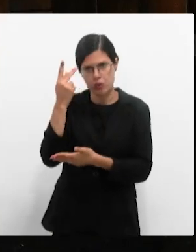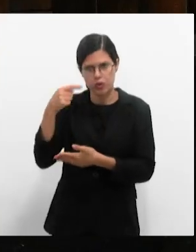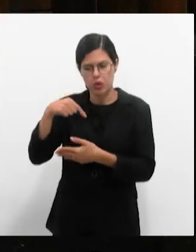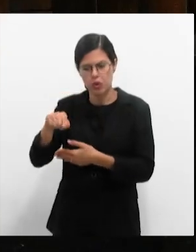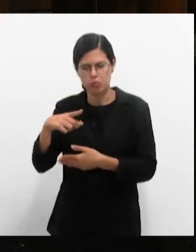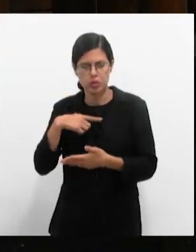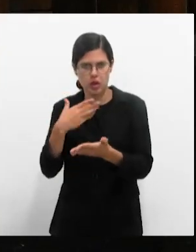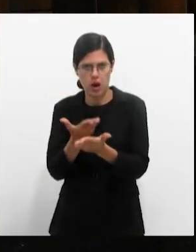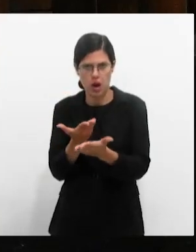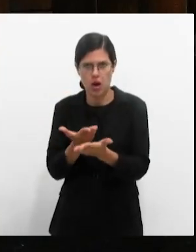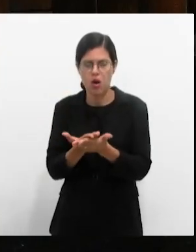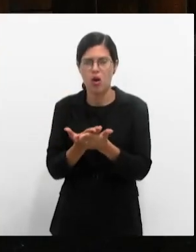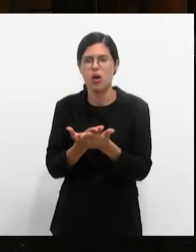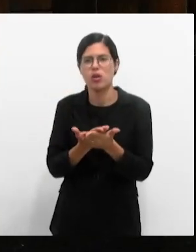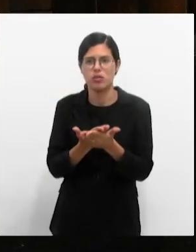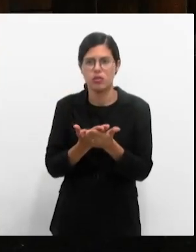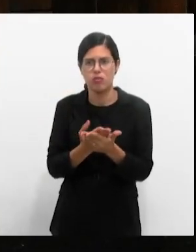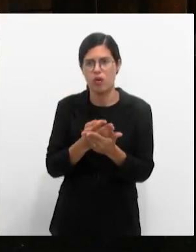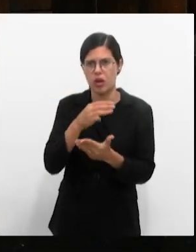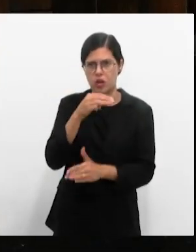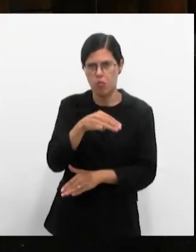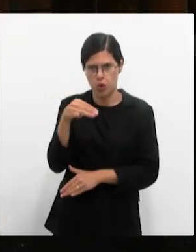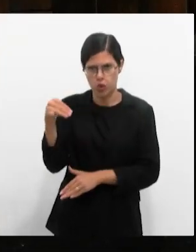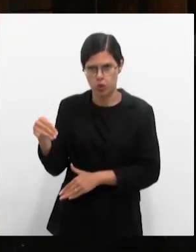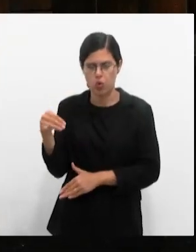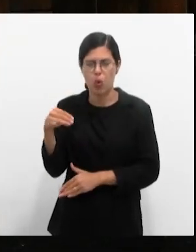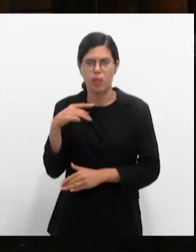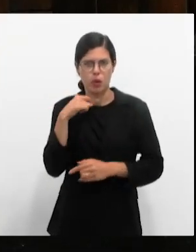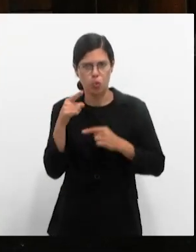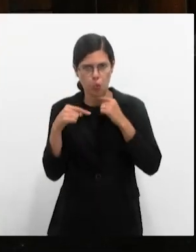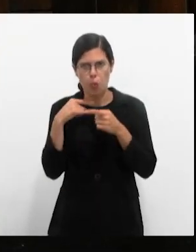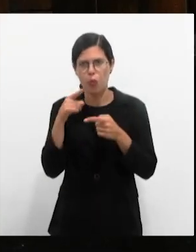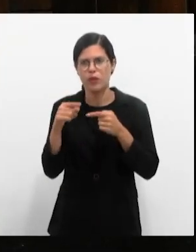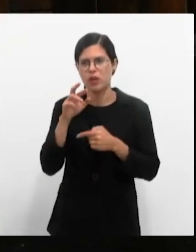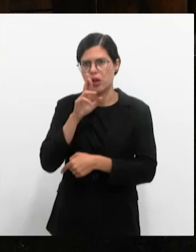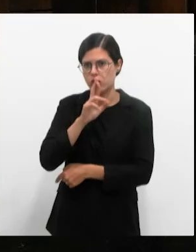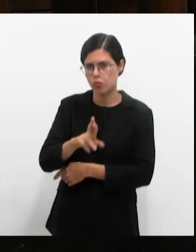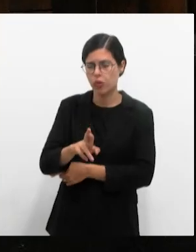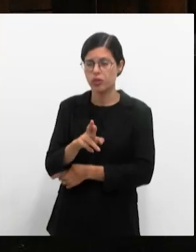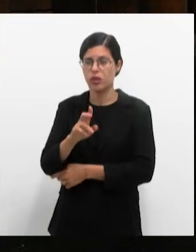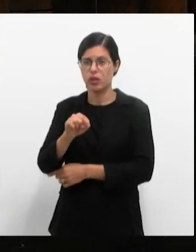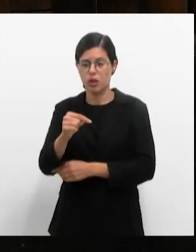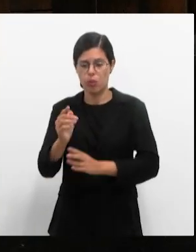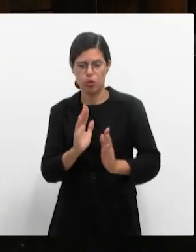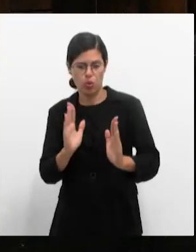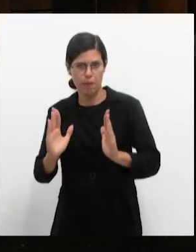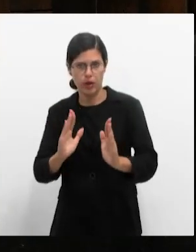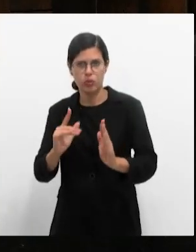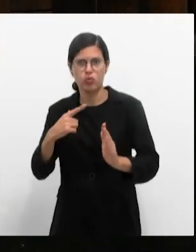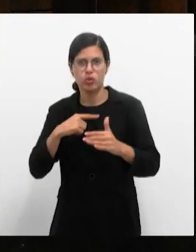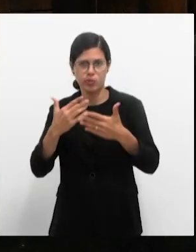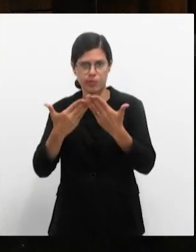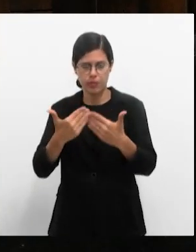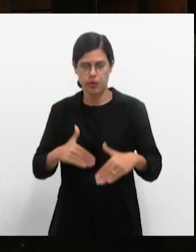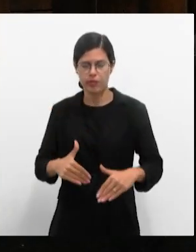aulas e tinham os seus tutores para tirar dúvidas, e, ao final de um determinado período, fazia suas provas.